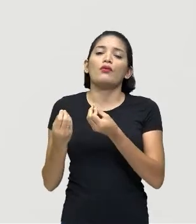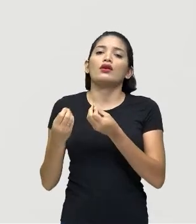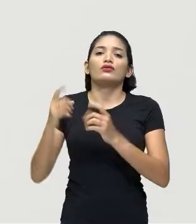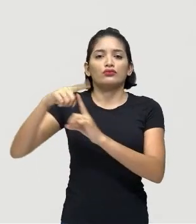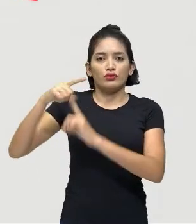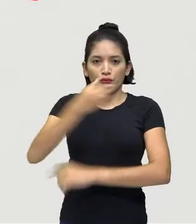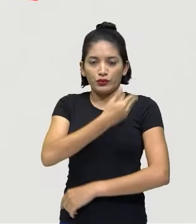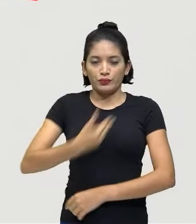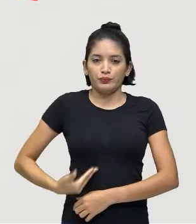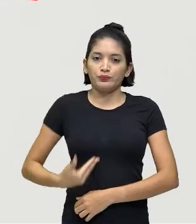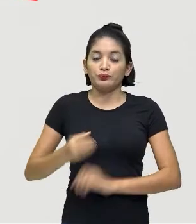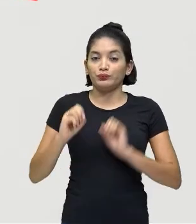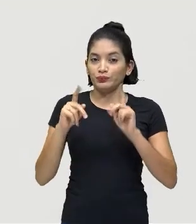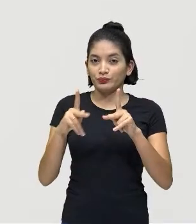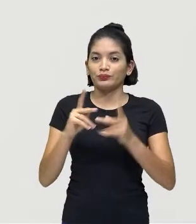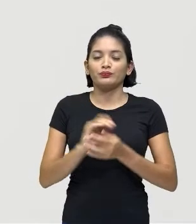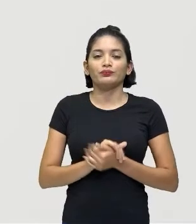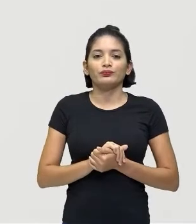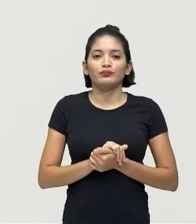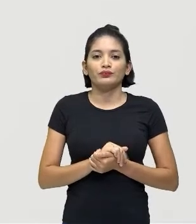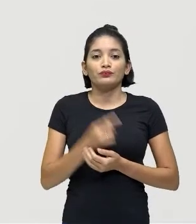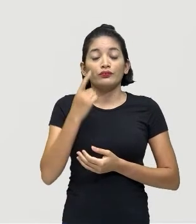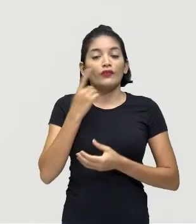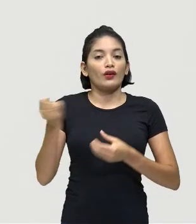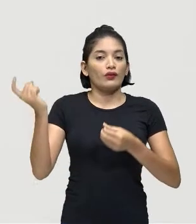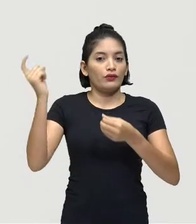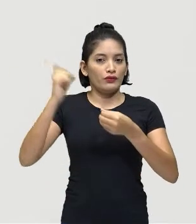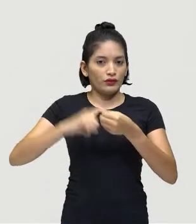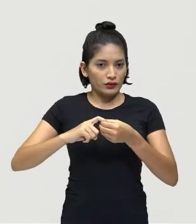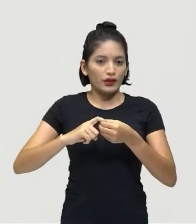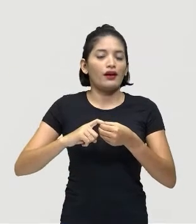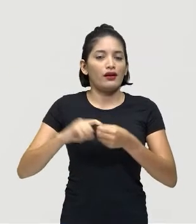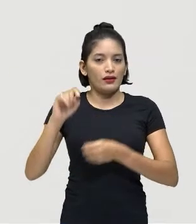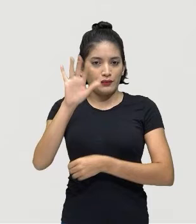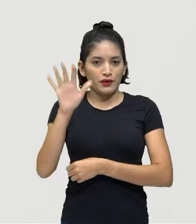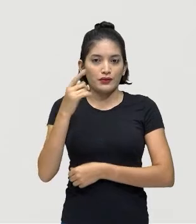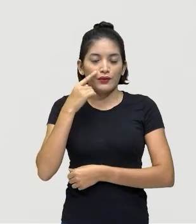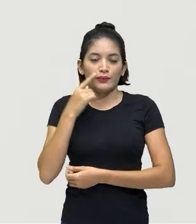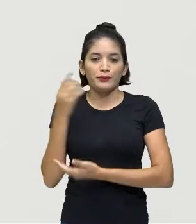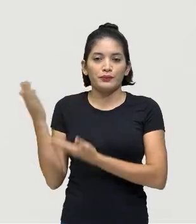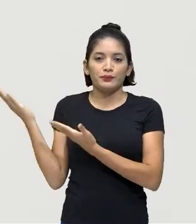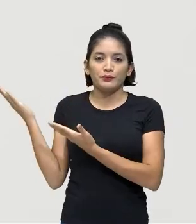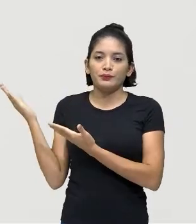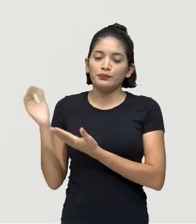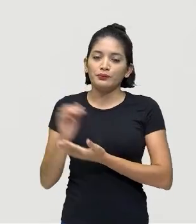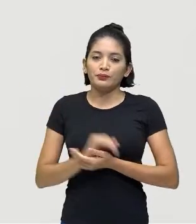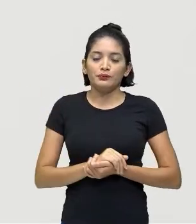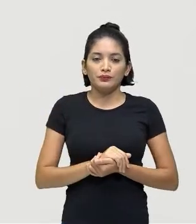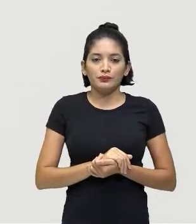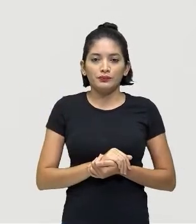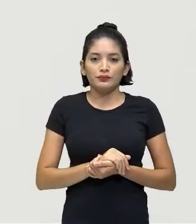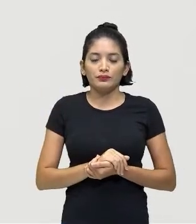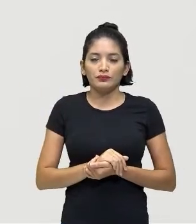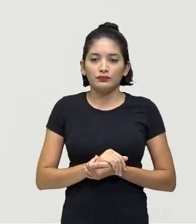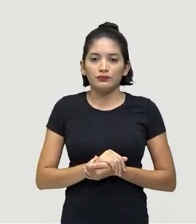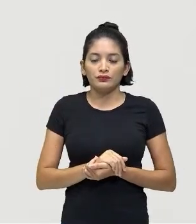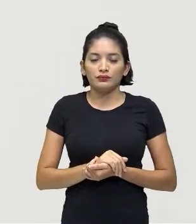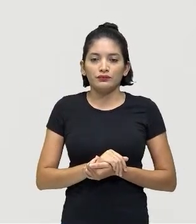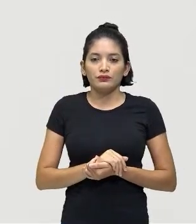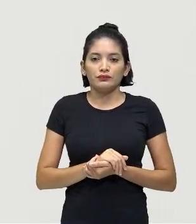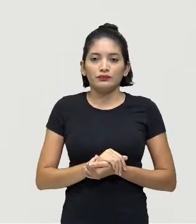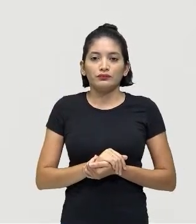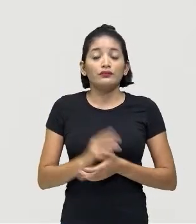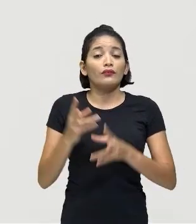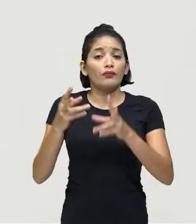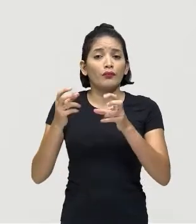governo, certo? Então olha só aqui essa caminhada que ele faz. Cadê? Tem uma grandona, né? Mas aqui, vocês podem ver